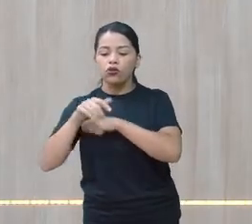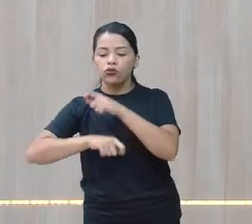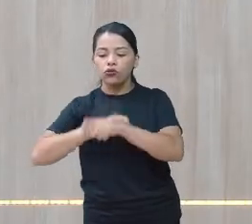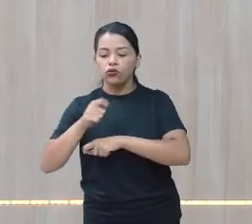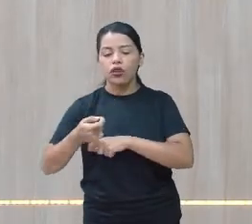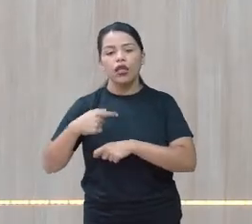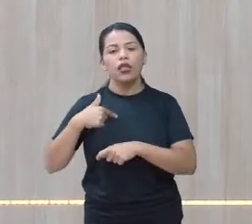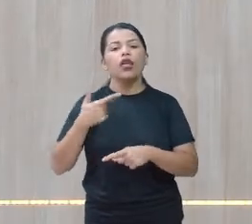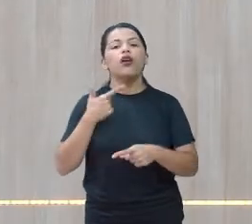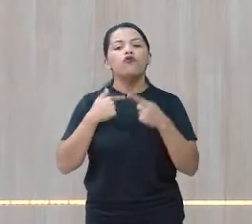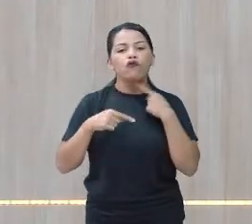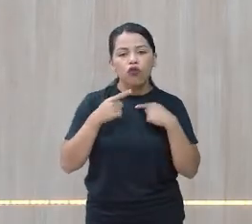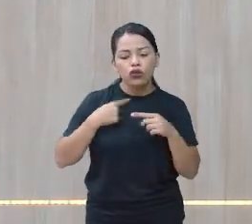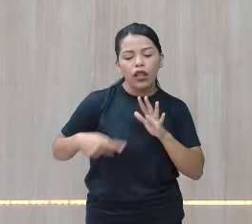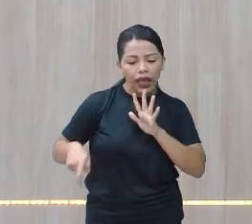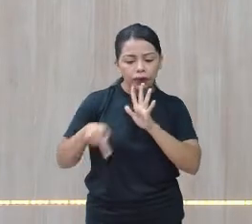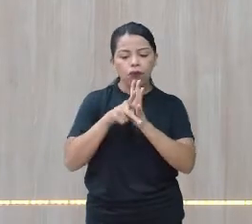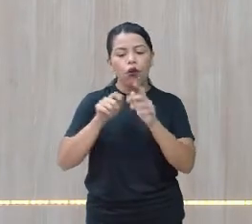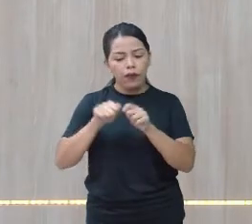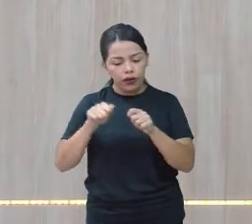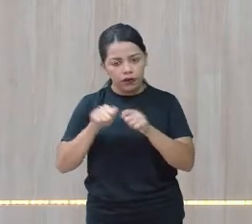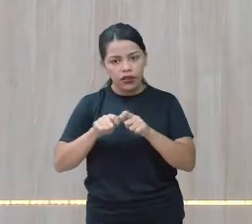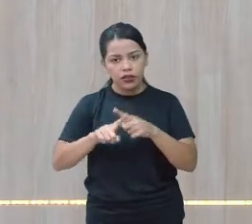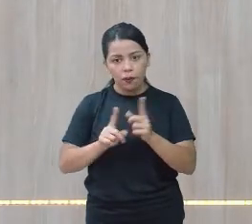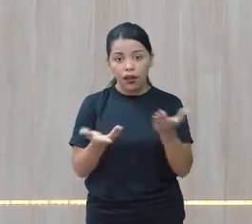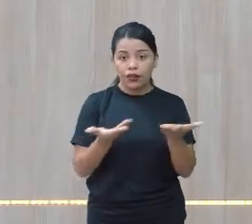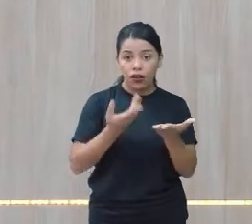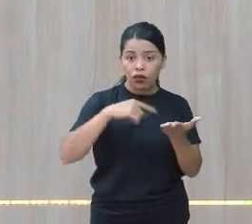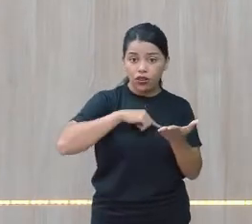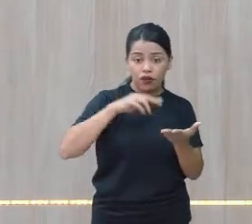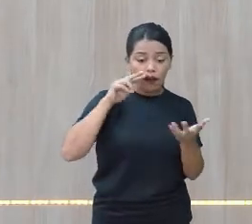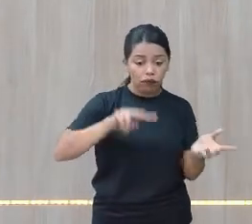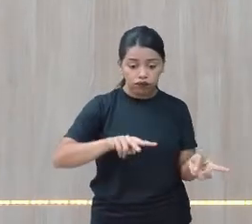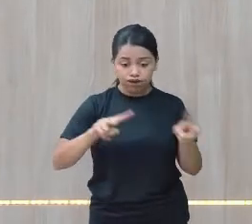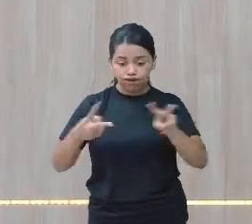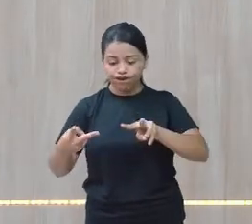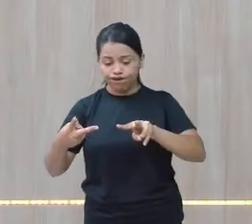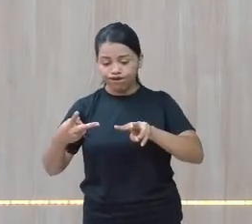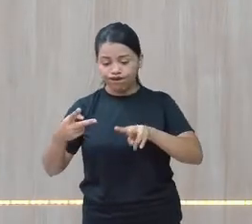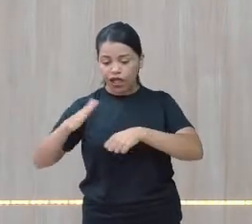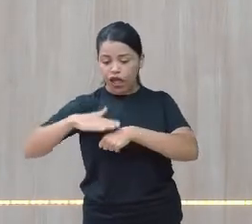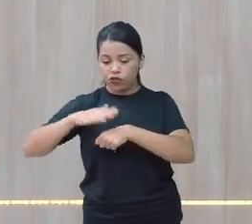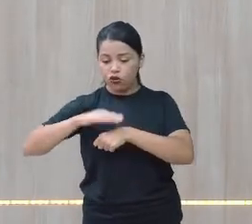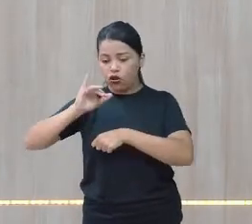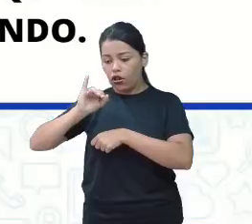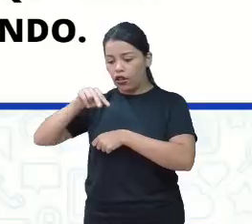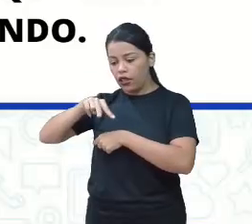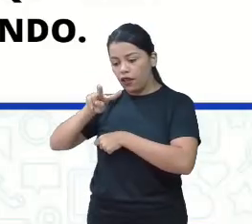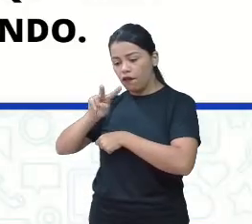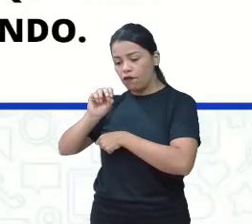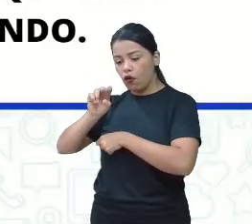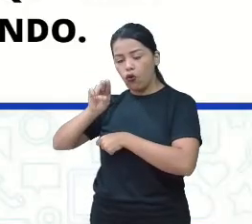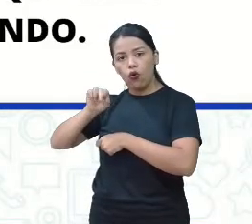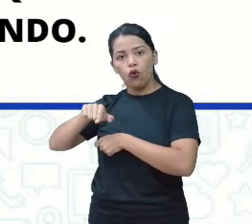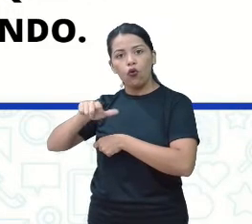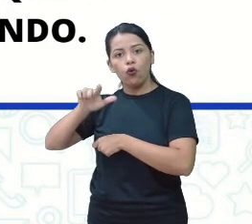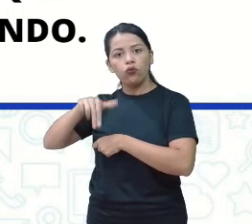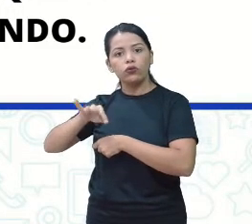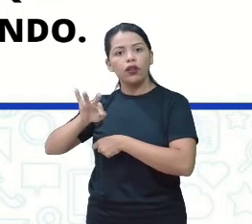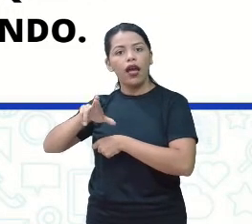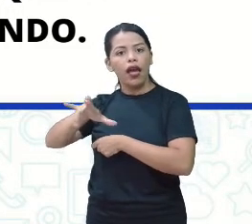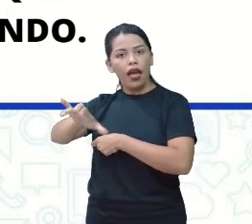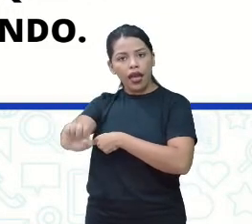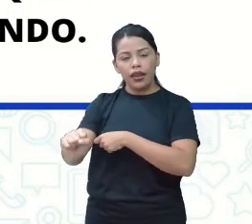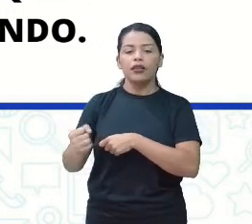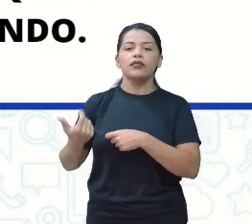que nós temos a vontade própria. Agora, vamos ver o inverso. As ações involuntárias. São aquelas que fazemos sem